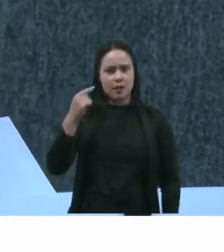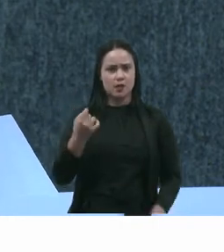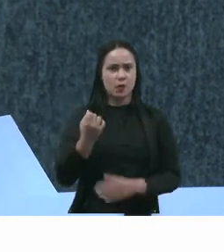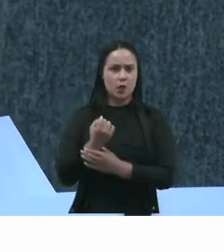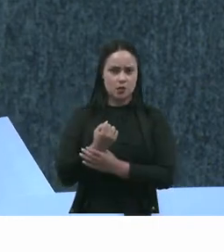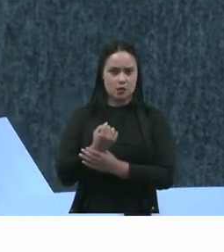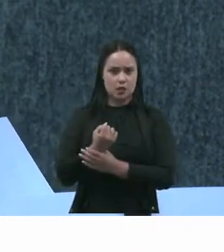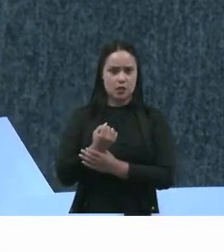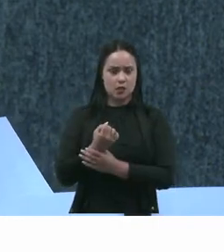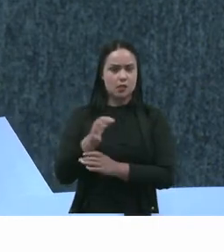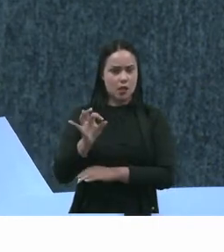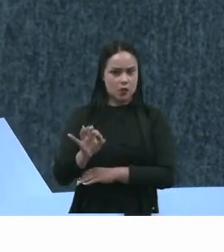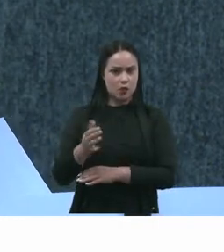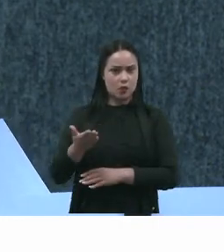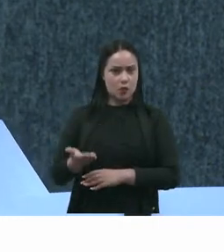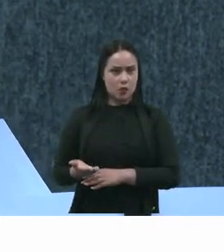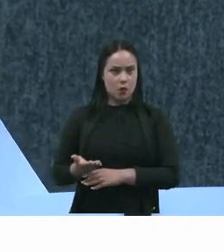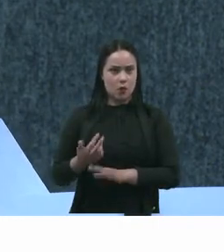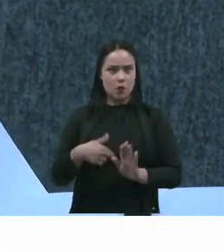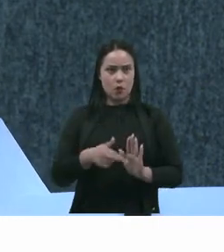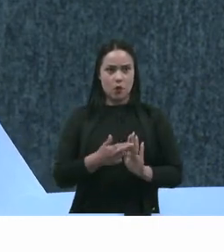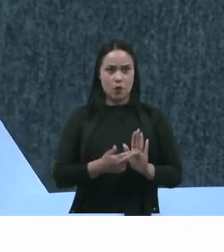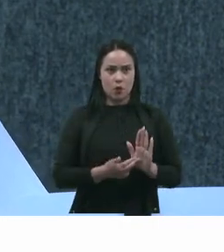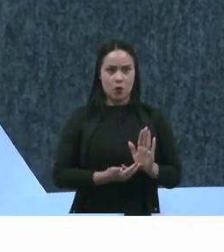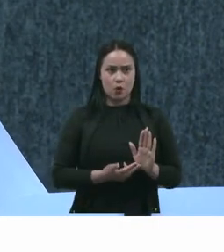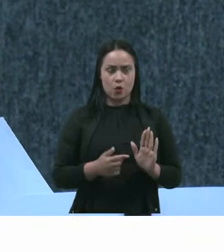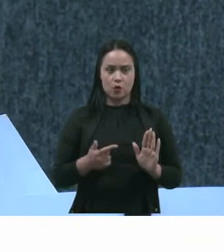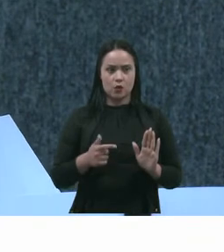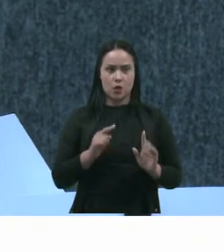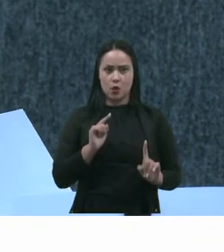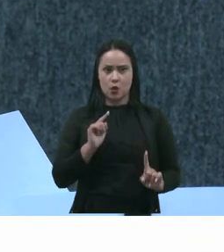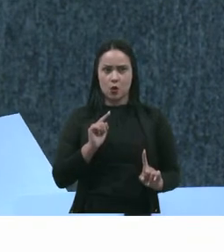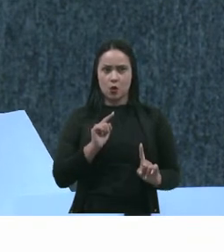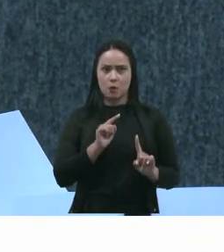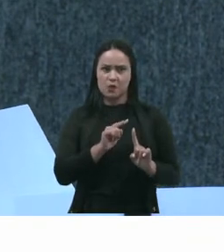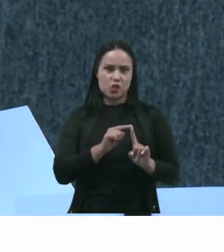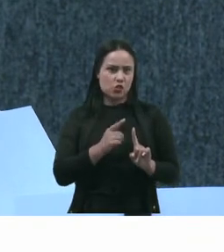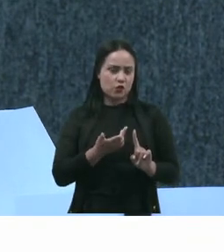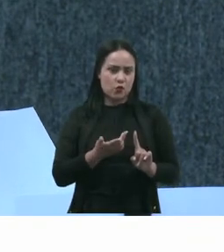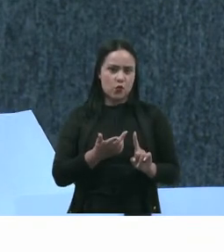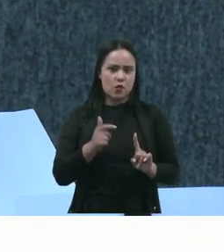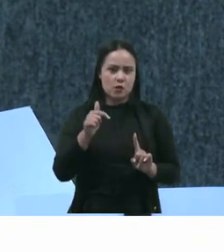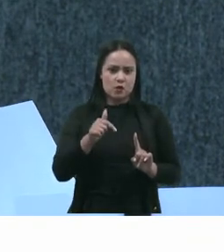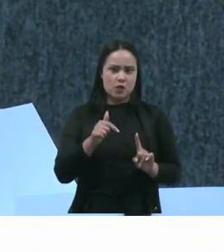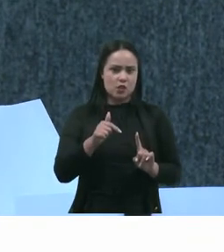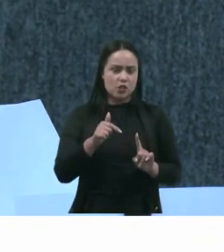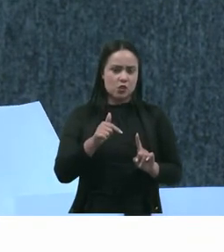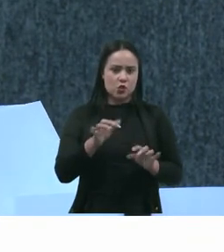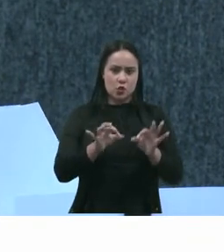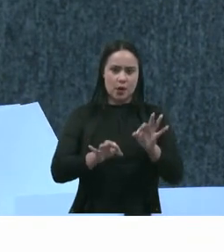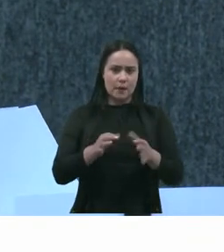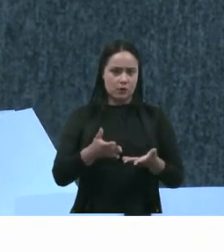segurança. Certo, então, a rigor, não é objeto desse julgamento.